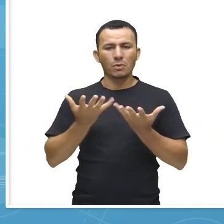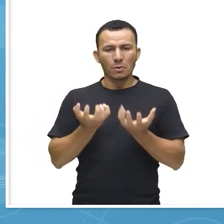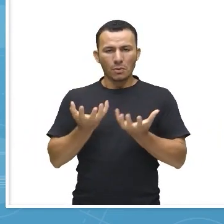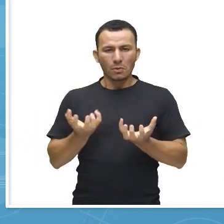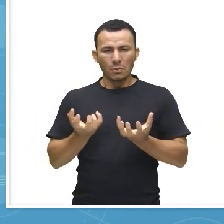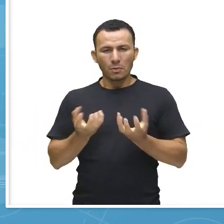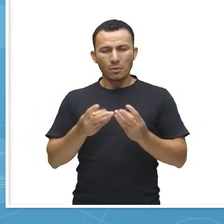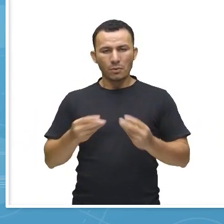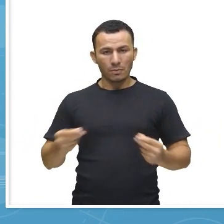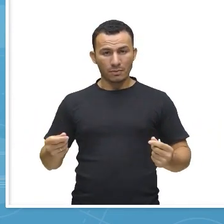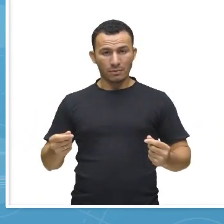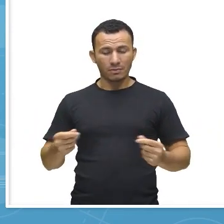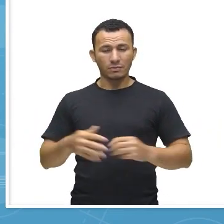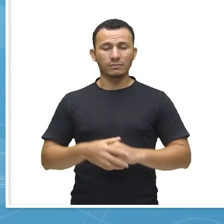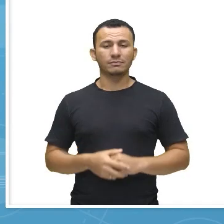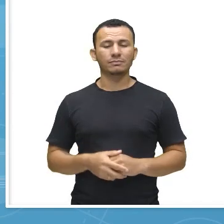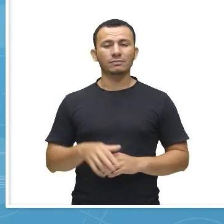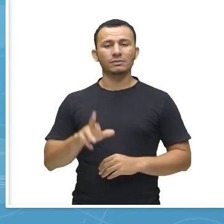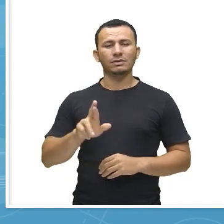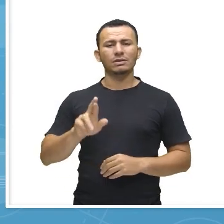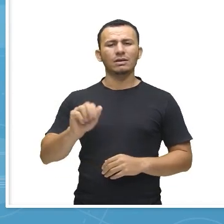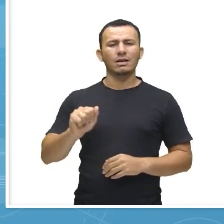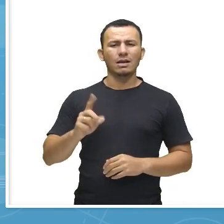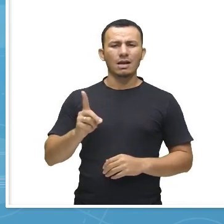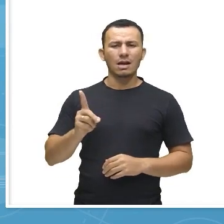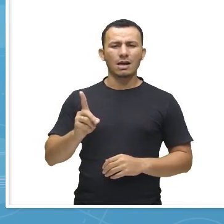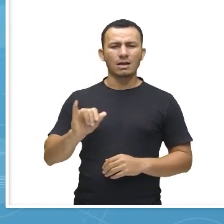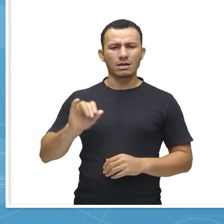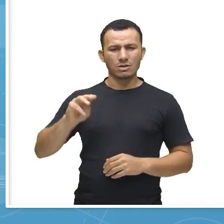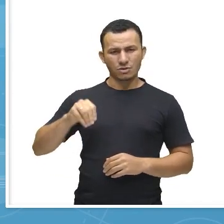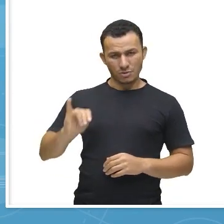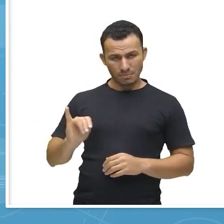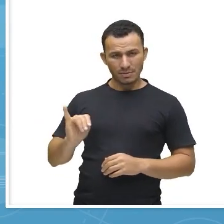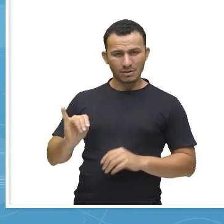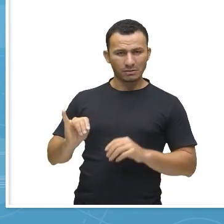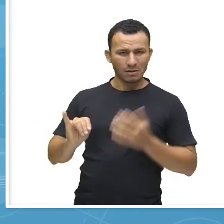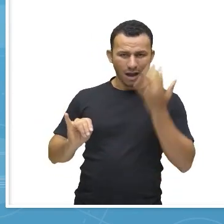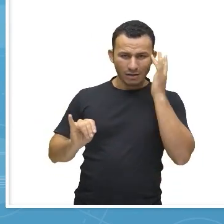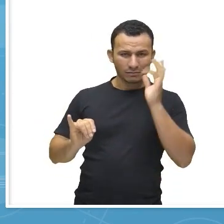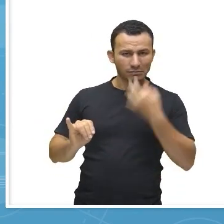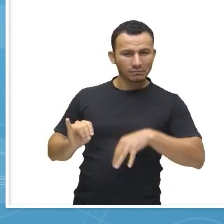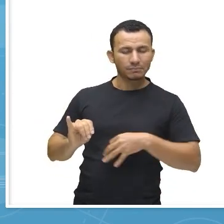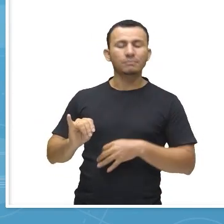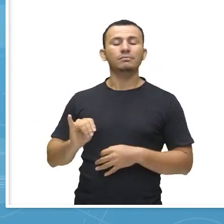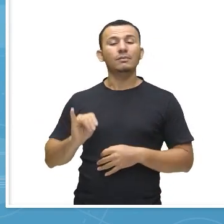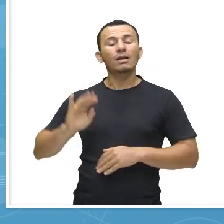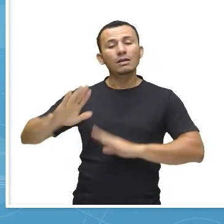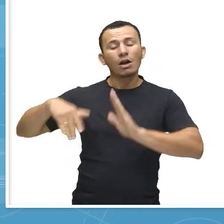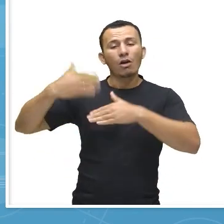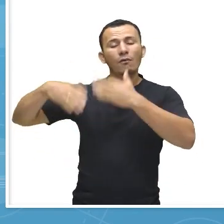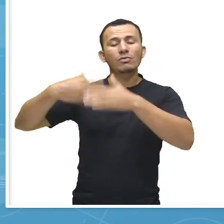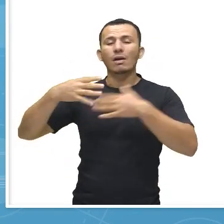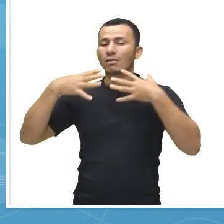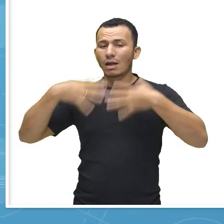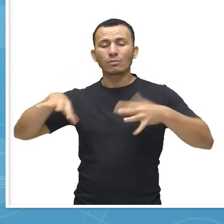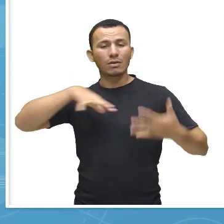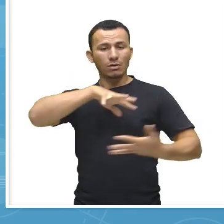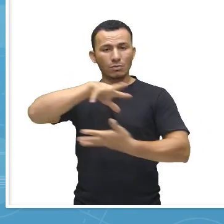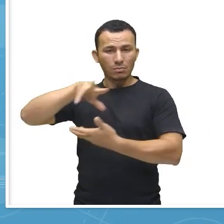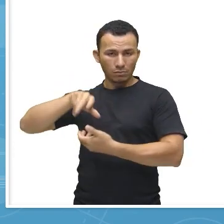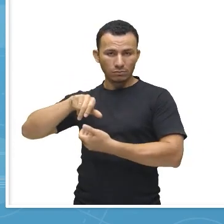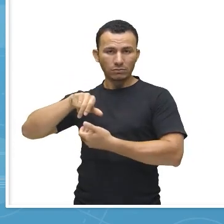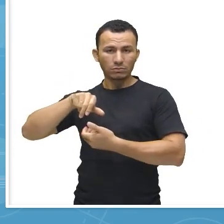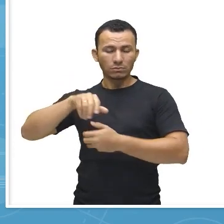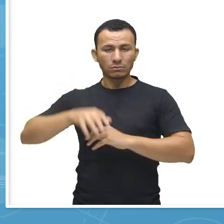A Radimili, acho que acredito que seja esse o nome dela, surgiram da evolução natural do nosso planeta.